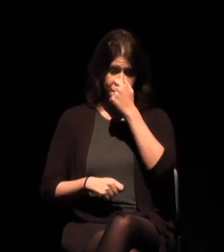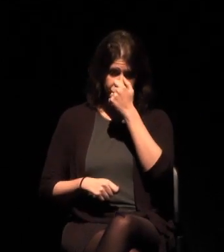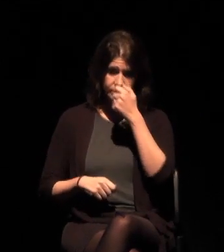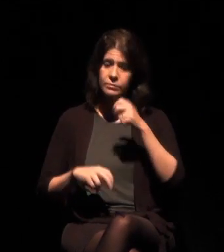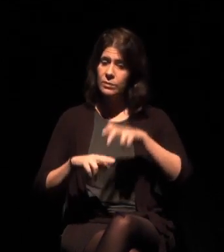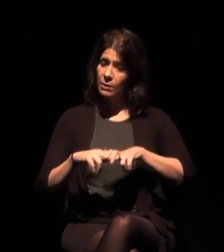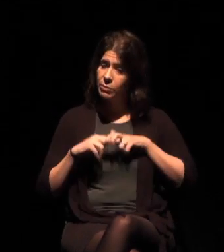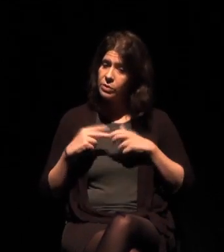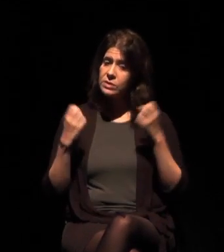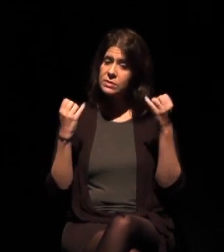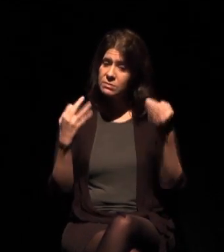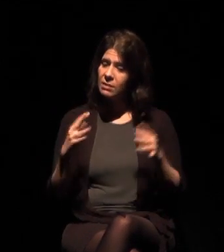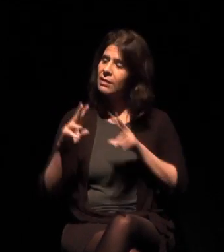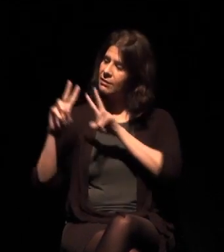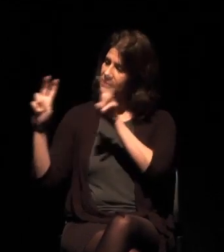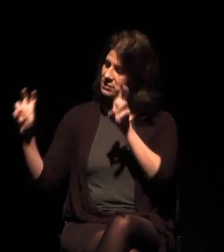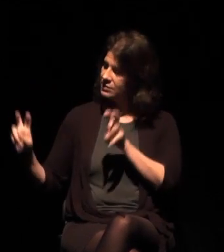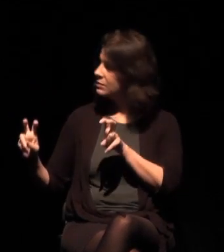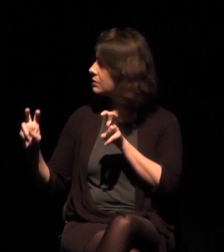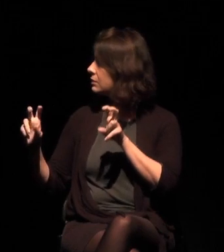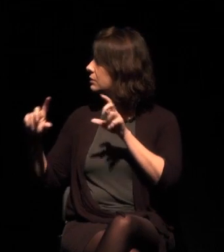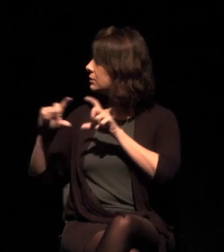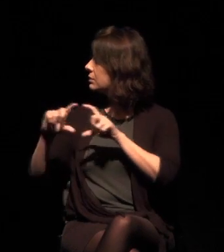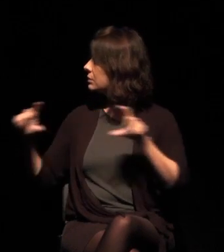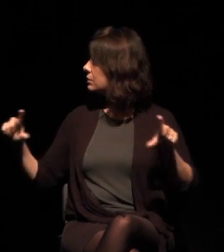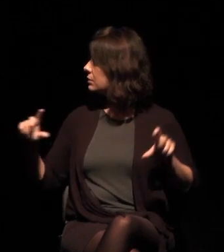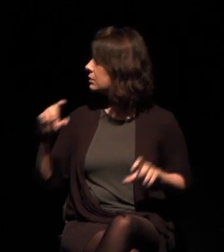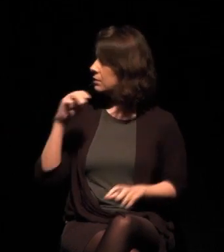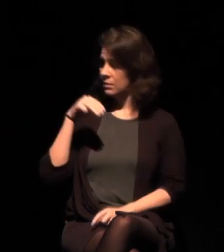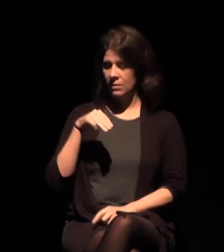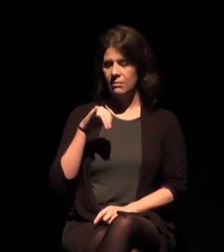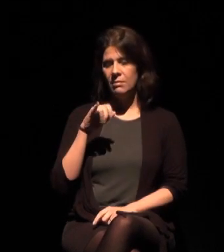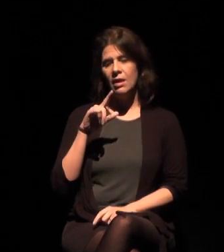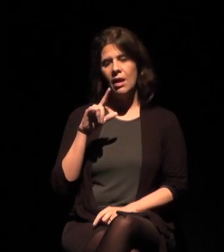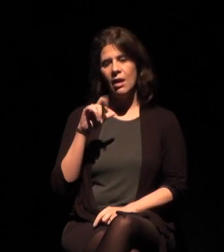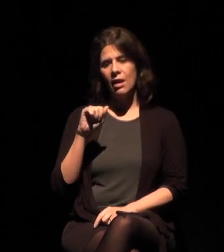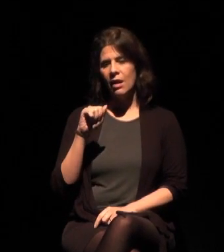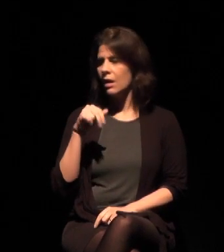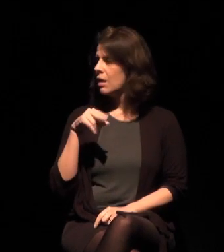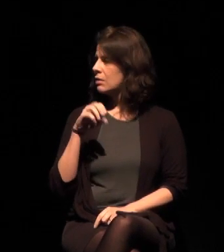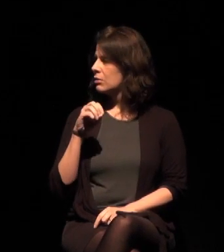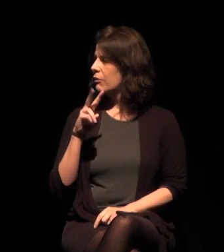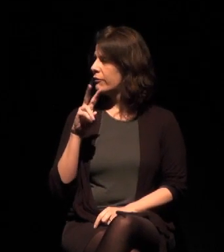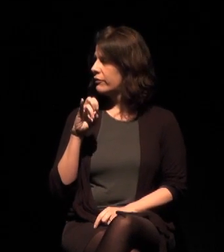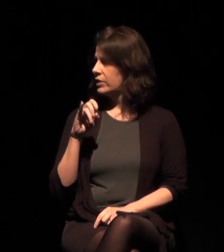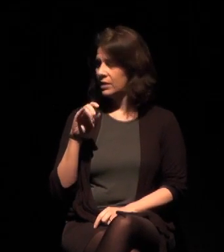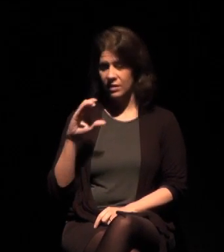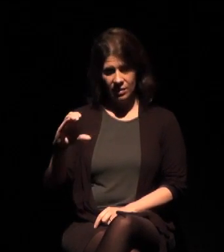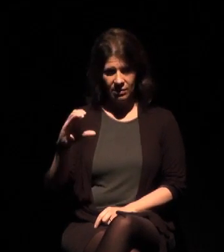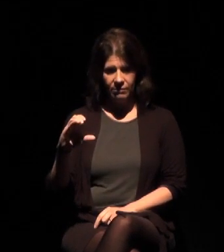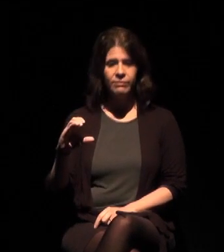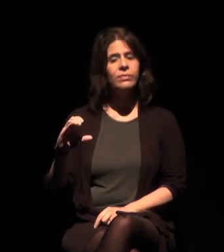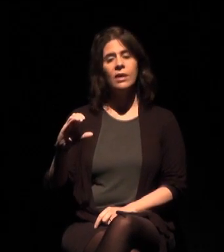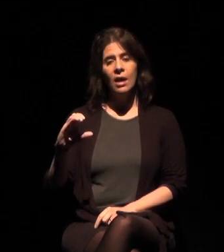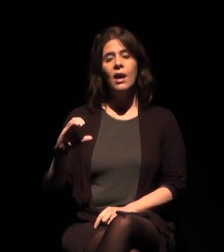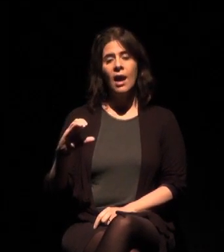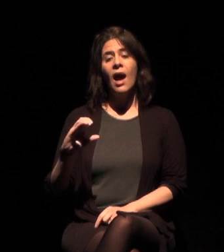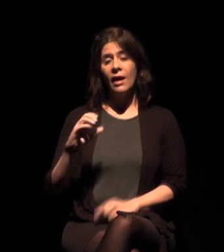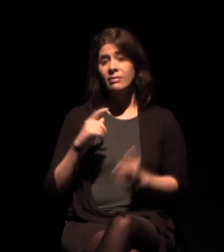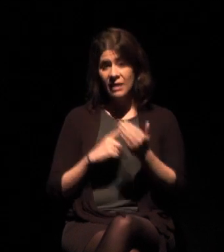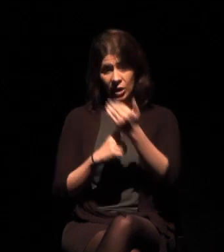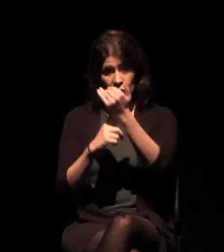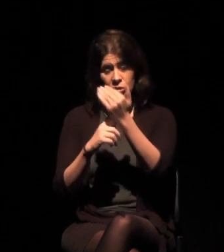trouxe esta citação domá lo o dominó vicky é questão da tecnologia parece no centro